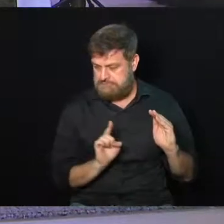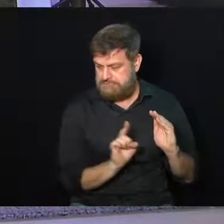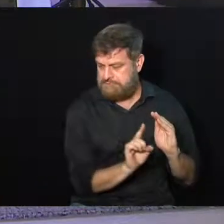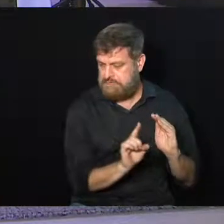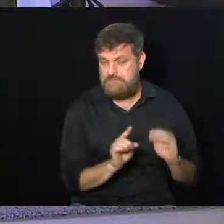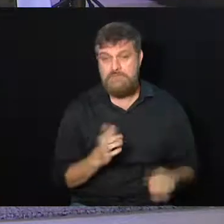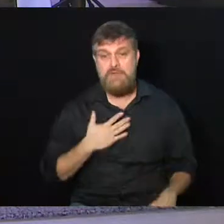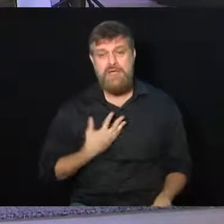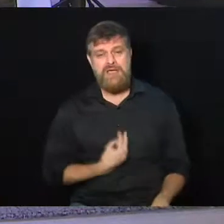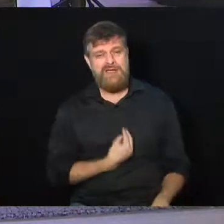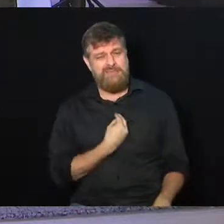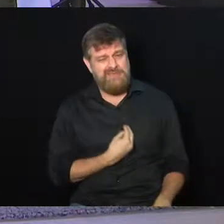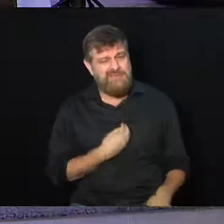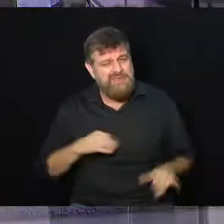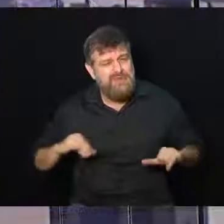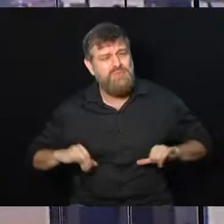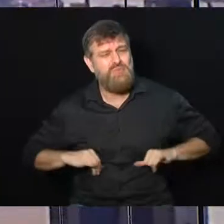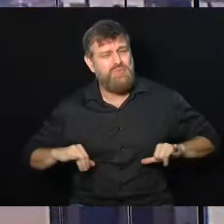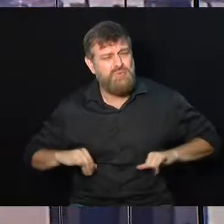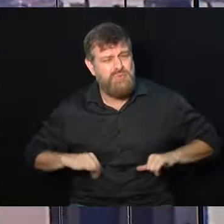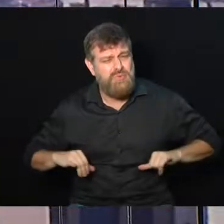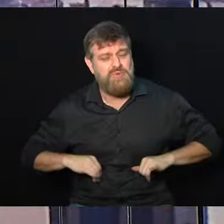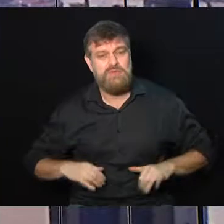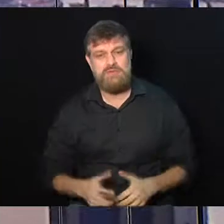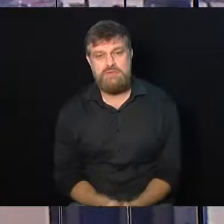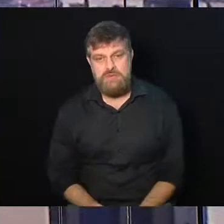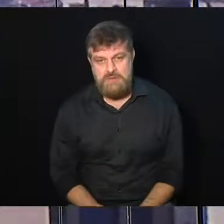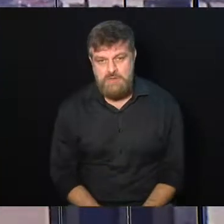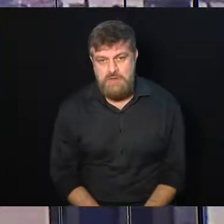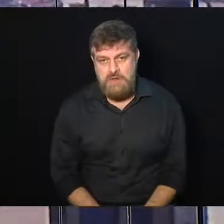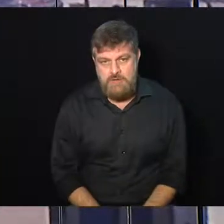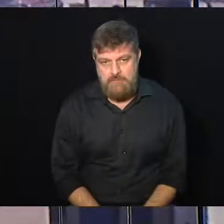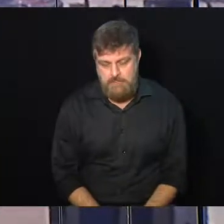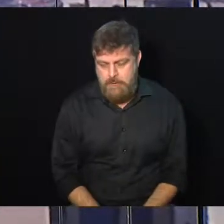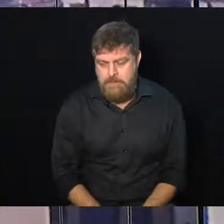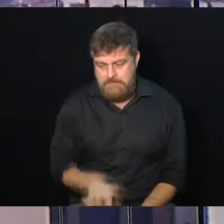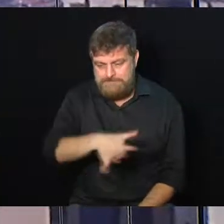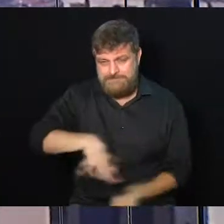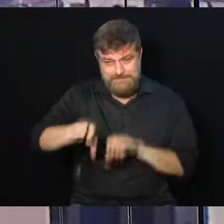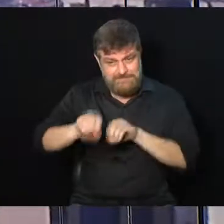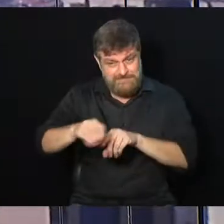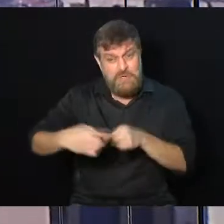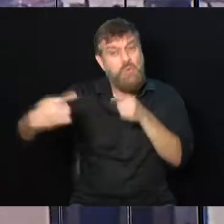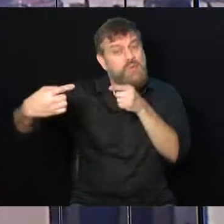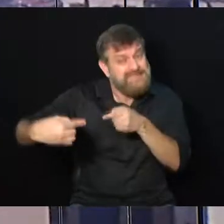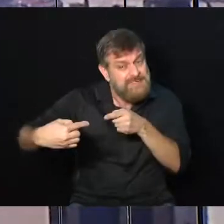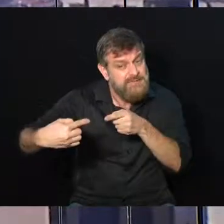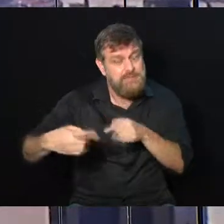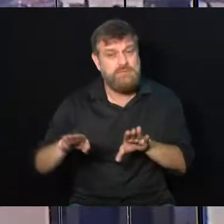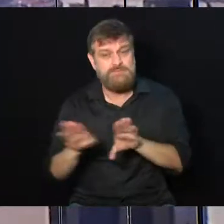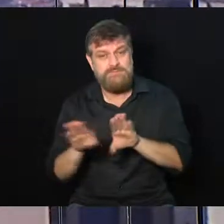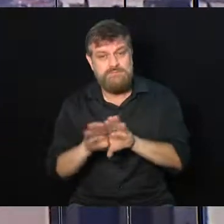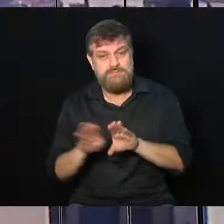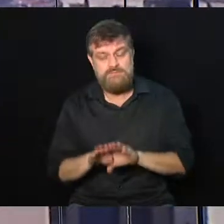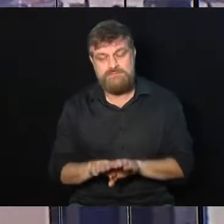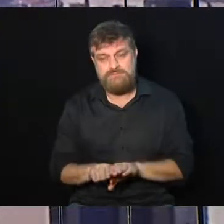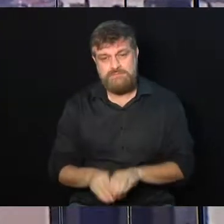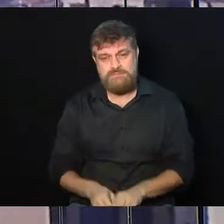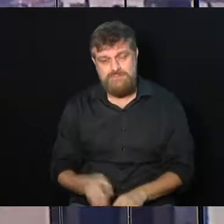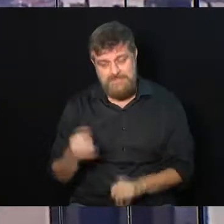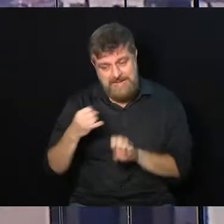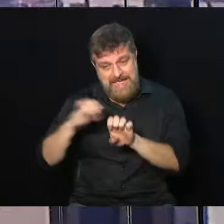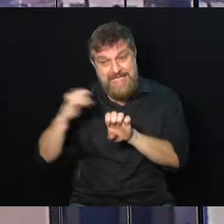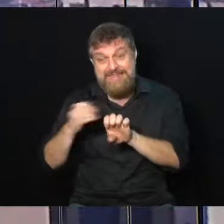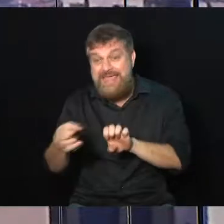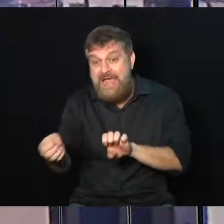vida sofrida. Os desafios da educação e as novidades do ensino de Campinas